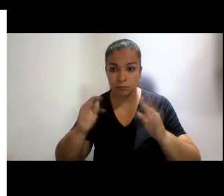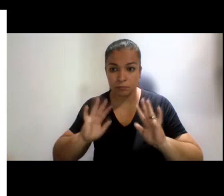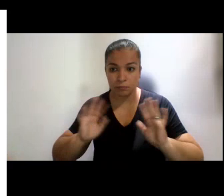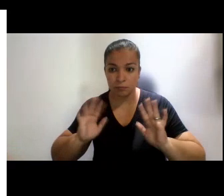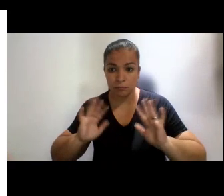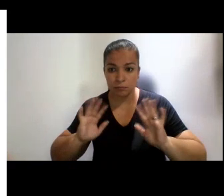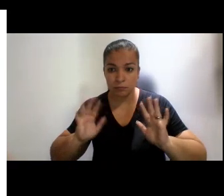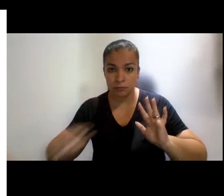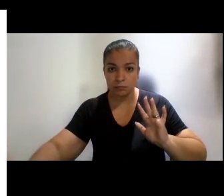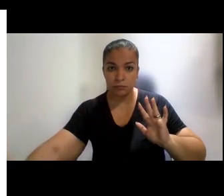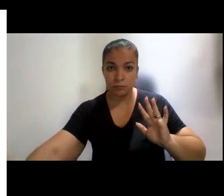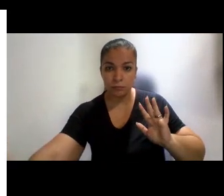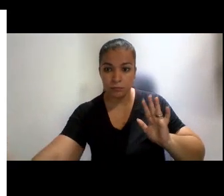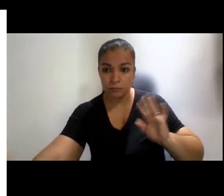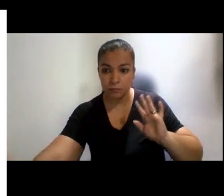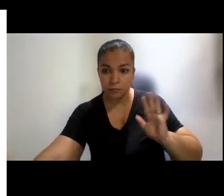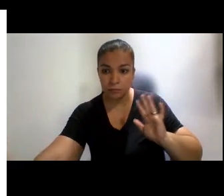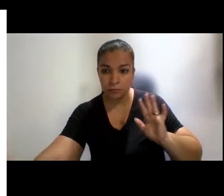material.